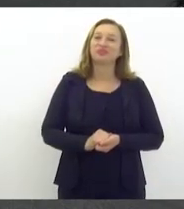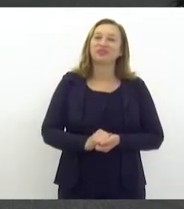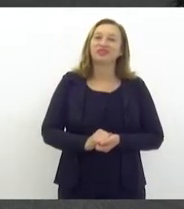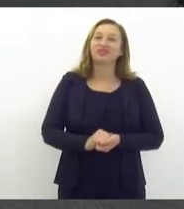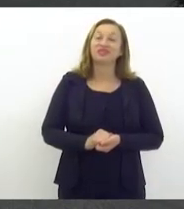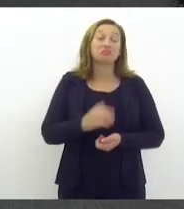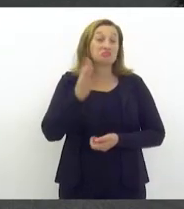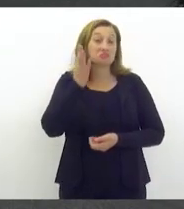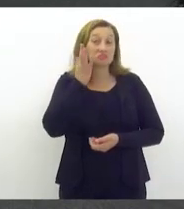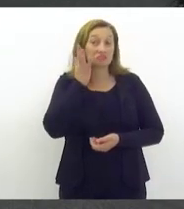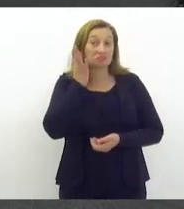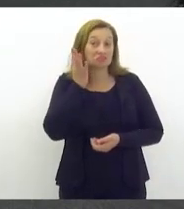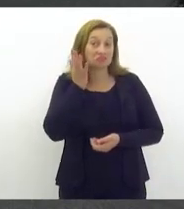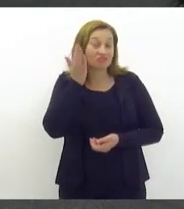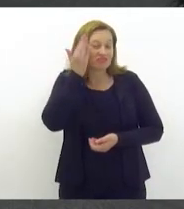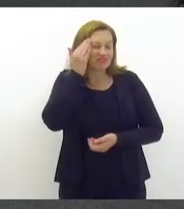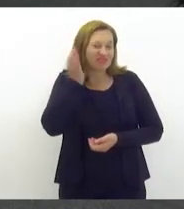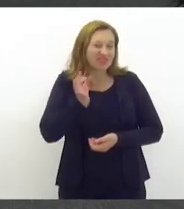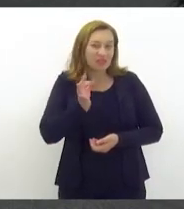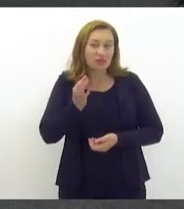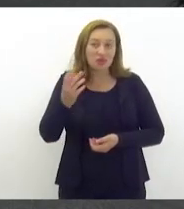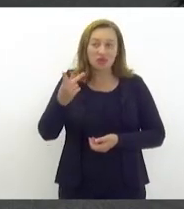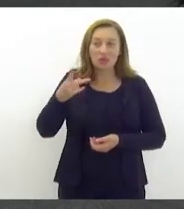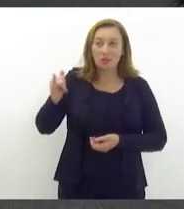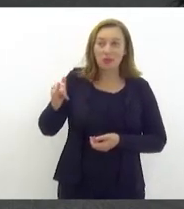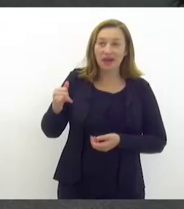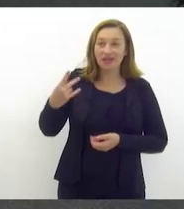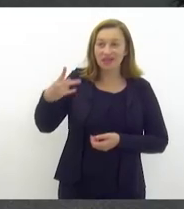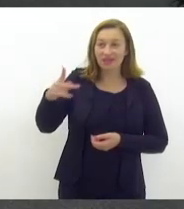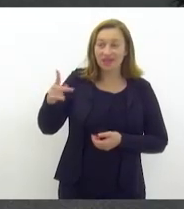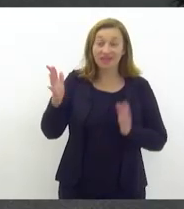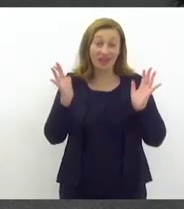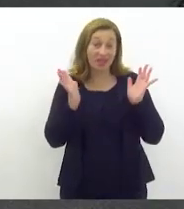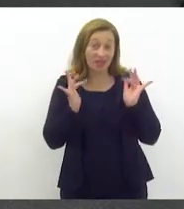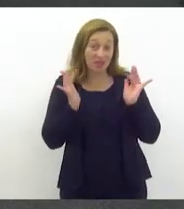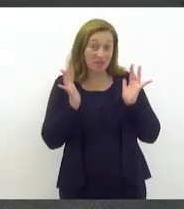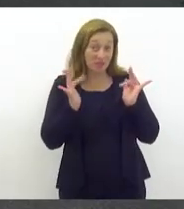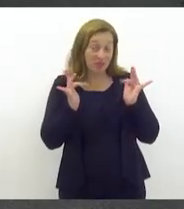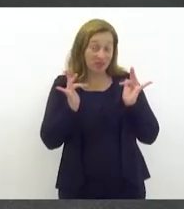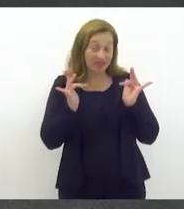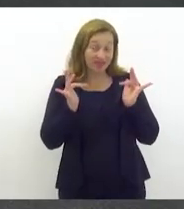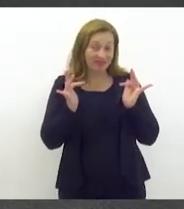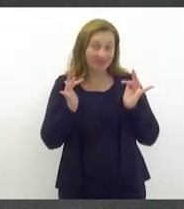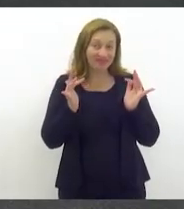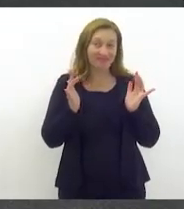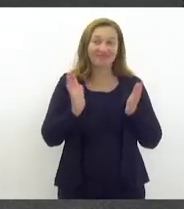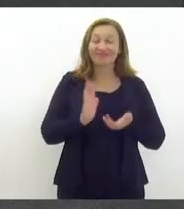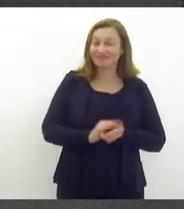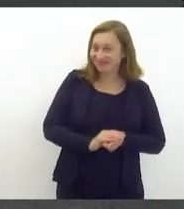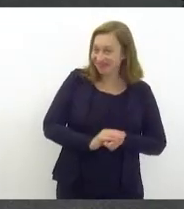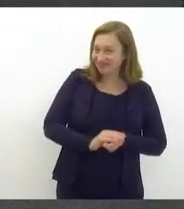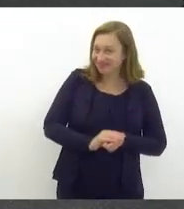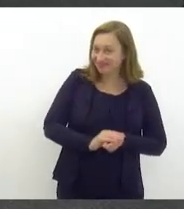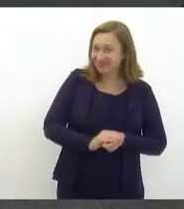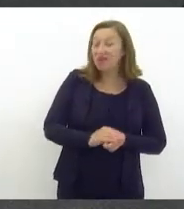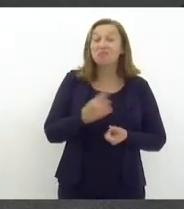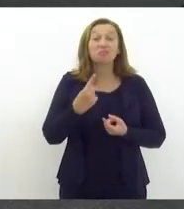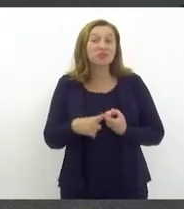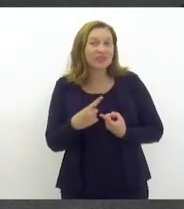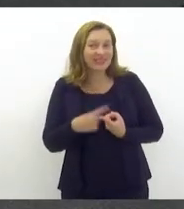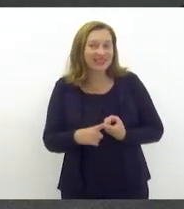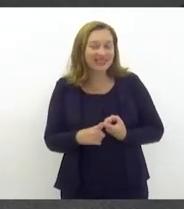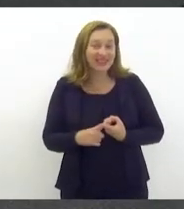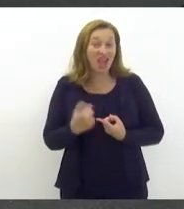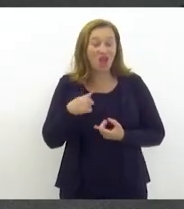sequer sabia que os pais deles estavam ainda namorando, sequer sabia. Porque